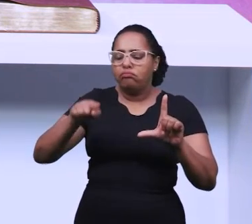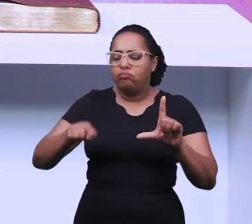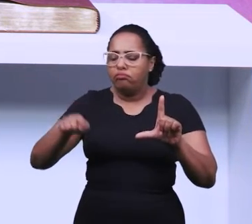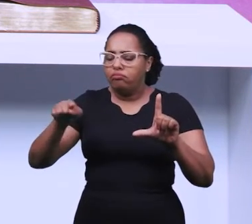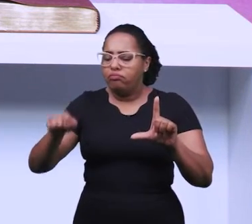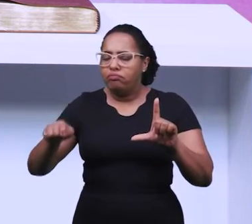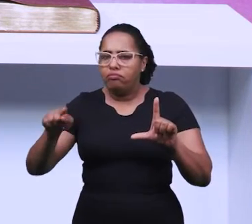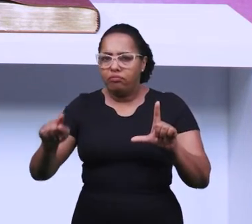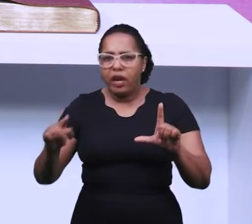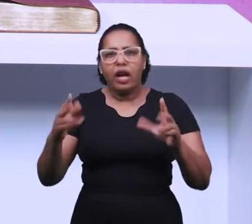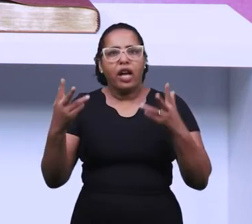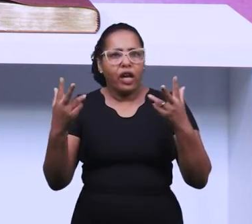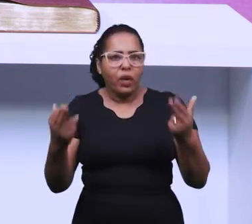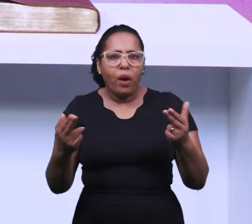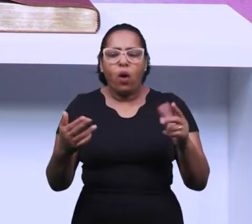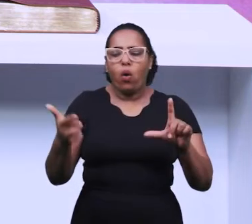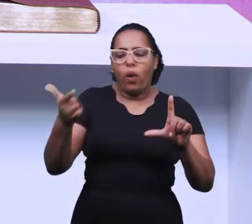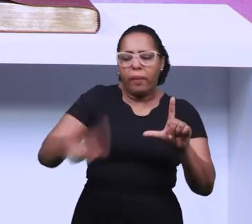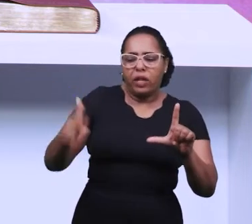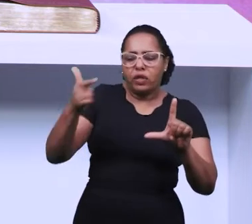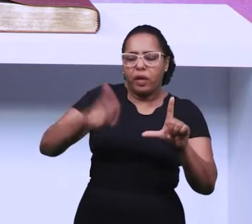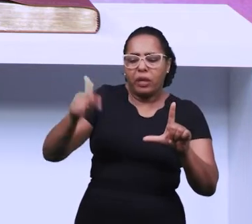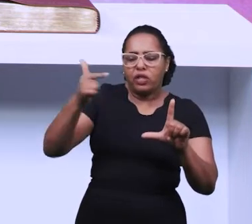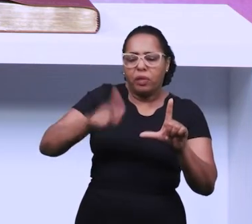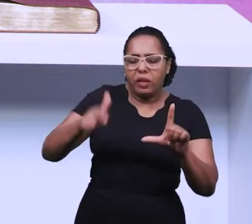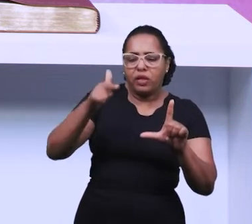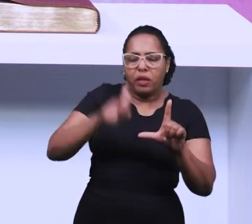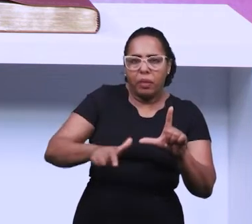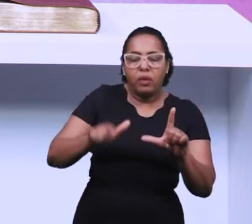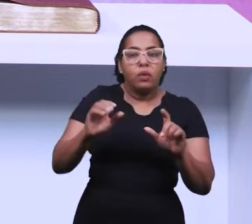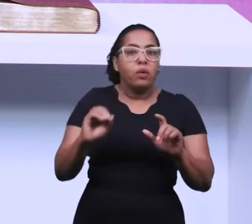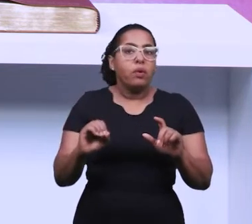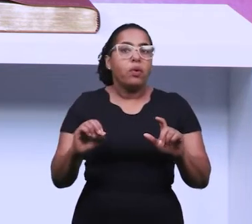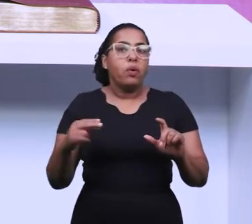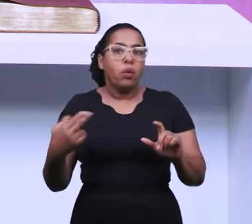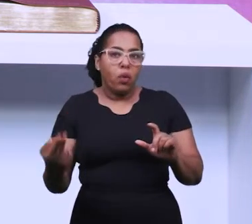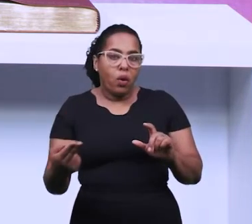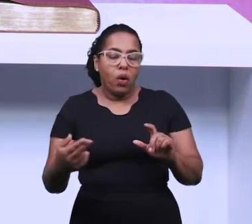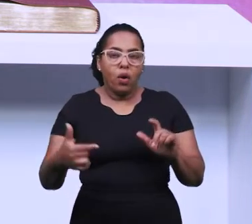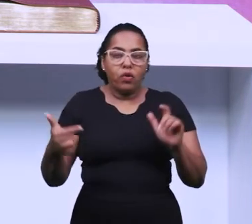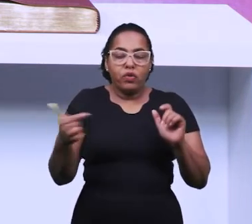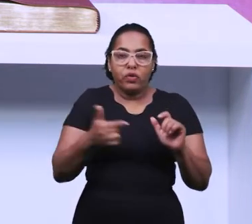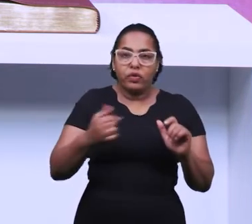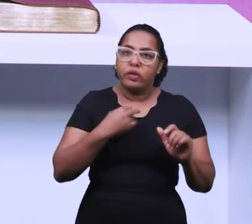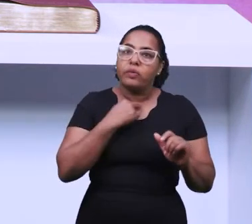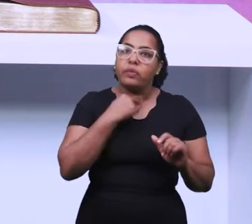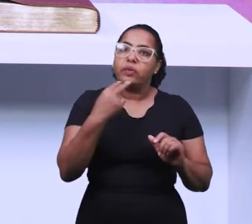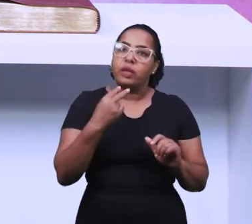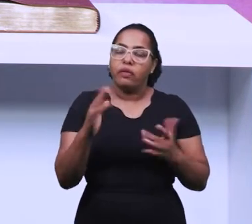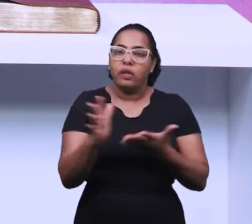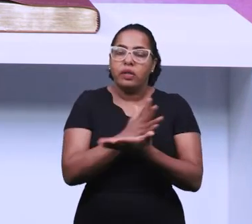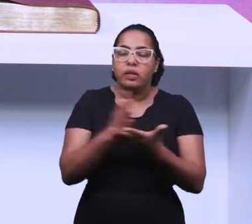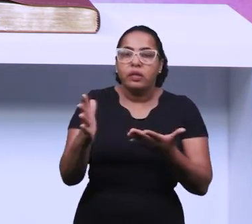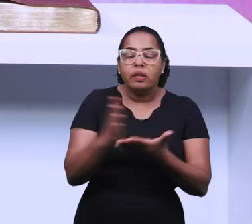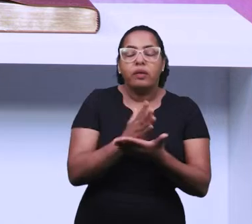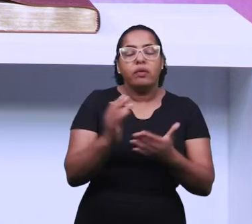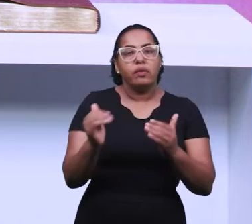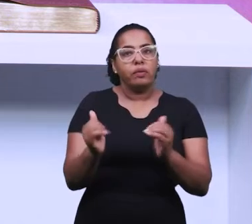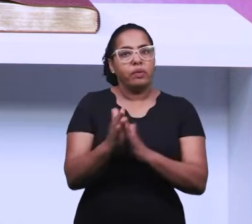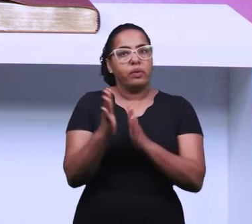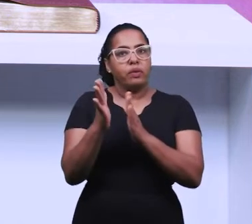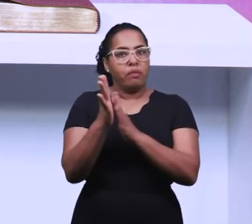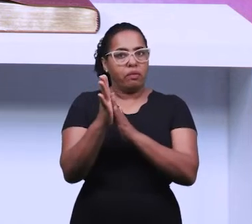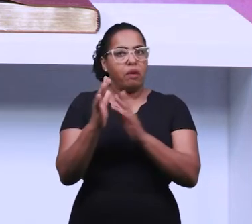melodia, ou às vezes fazendo uma repetição no louvor, em determinado louvor, ou até mesmo fazendo uma segunda voz em